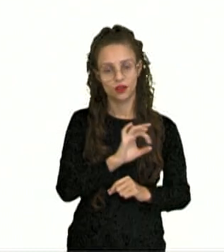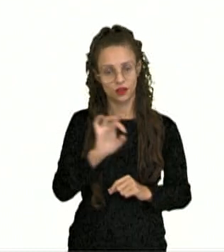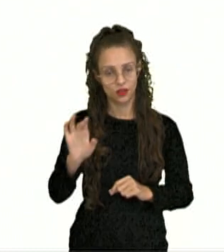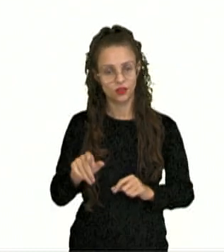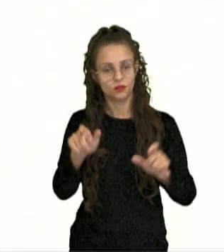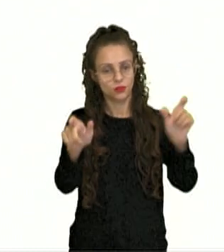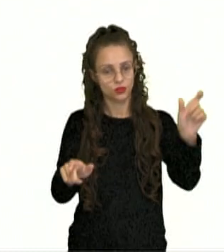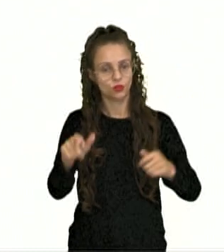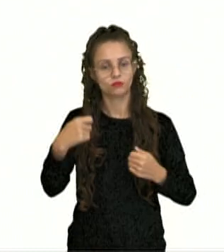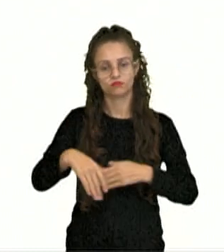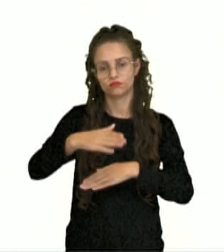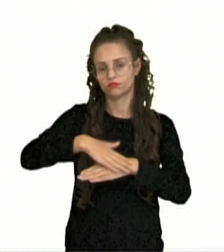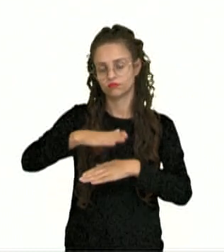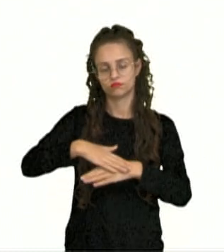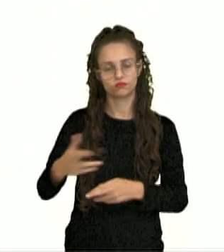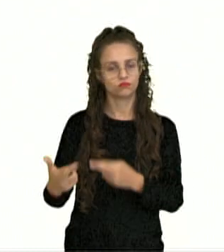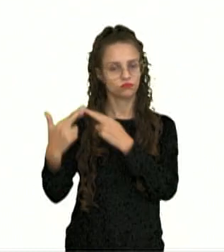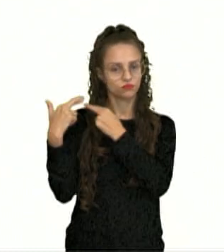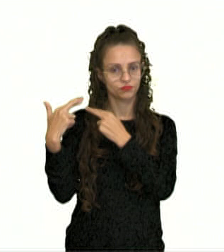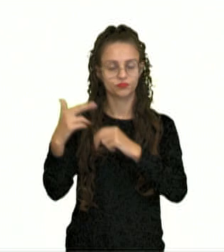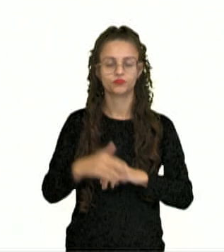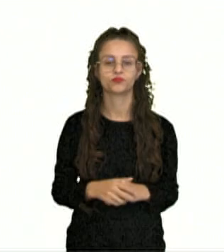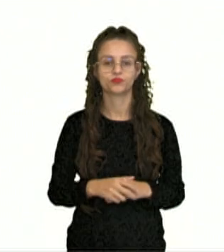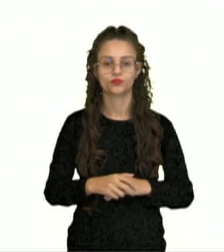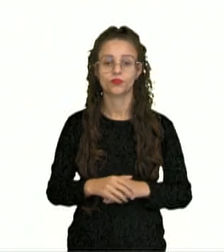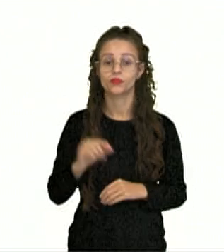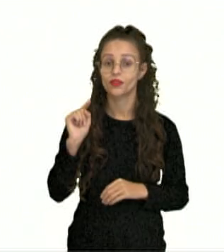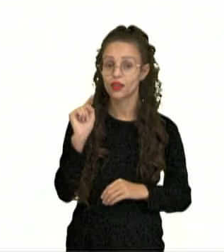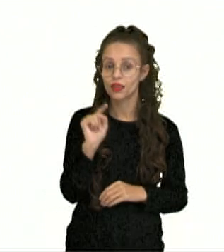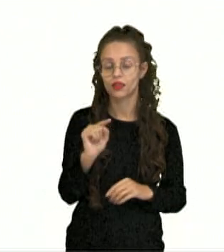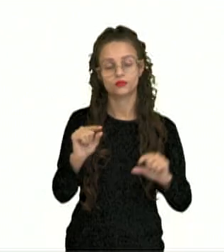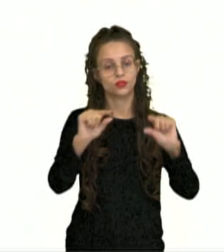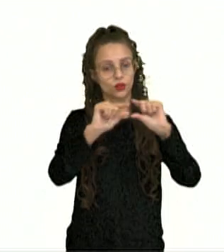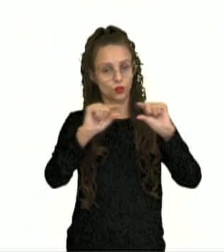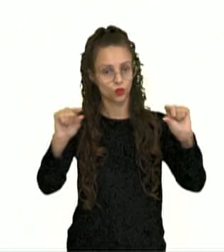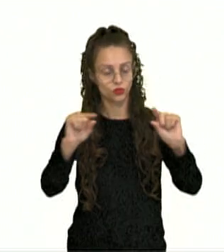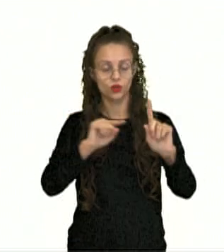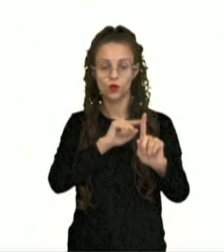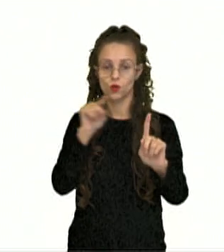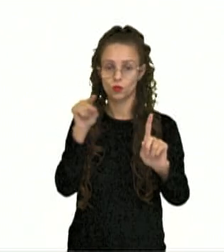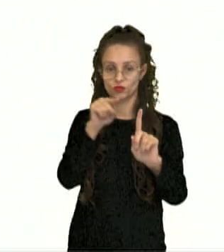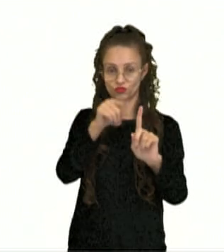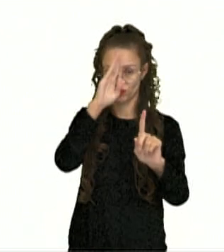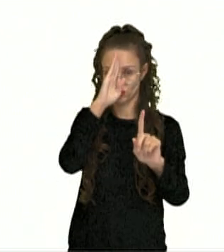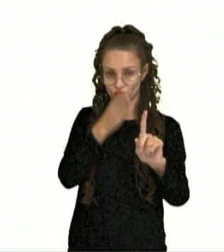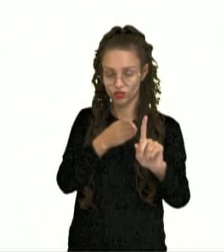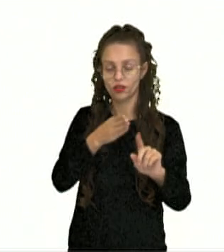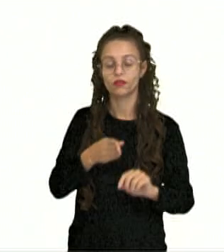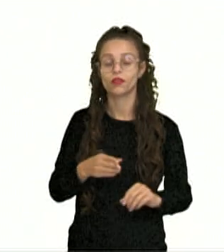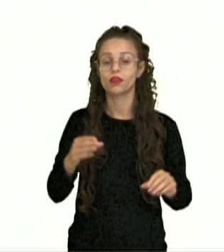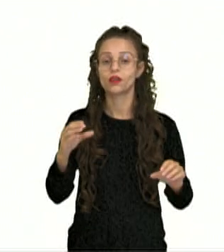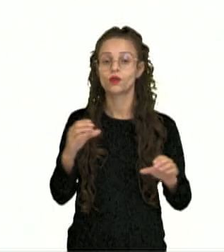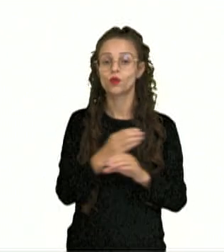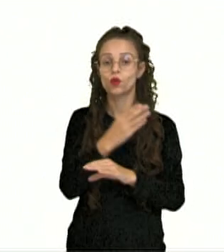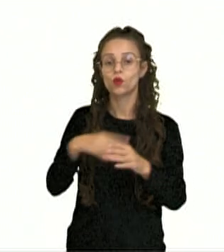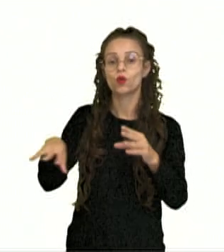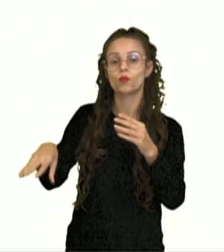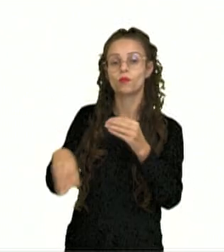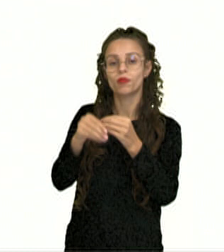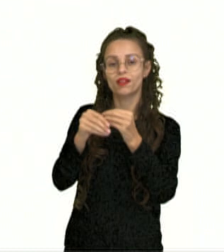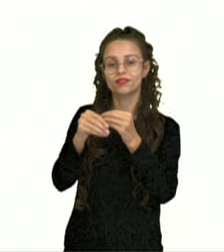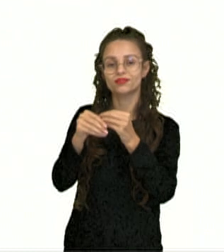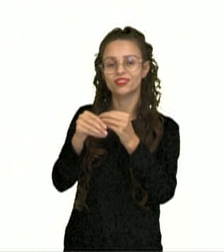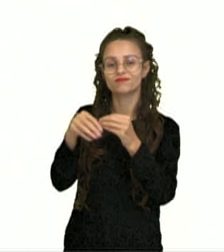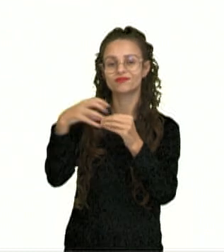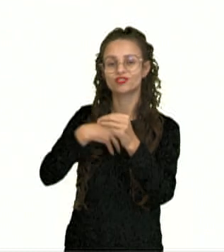deve saber a sua parte. Essa oração objetiva direta completa o sentido da